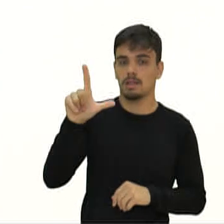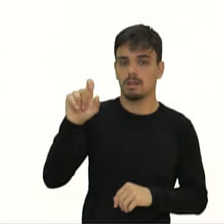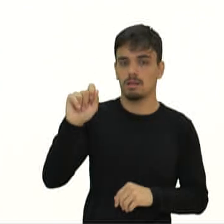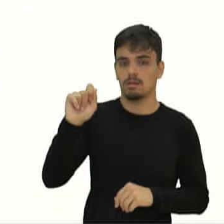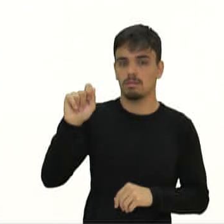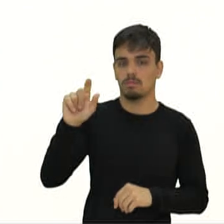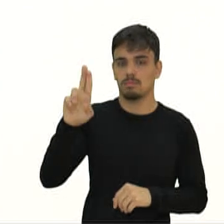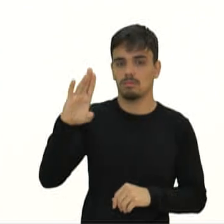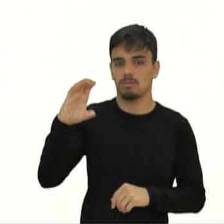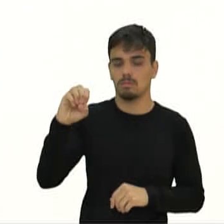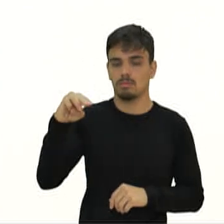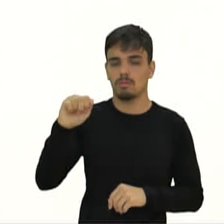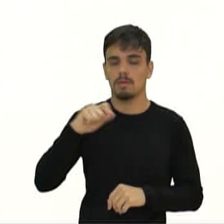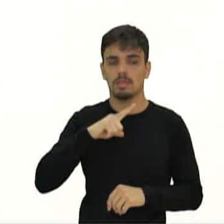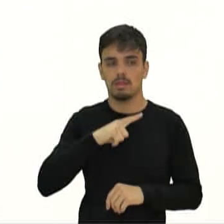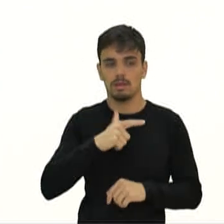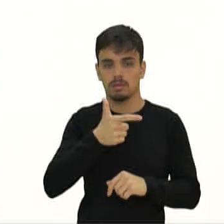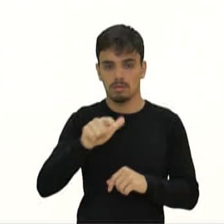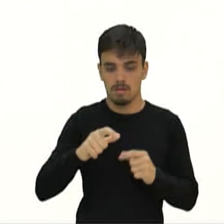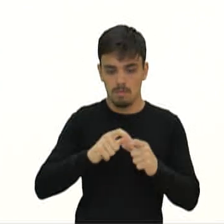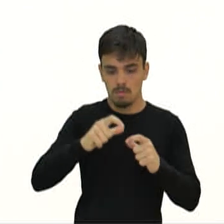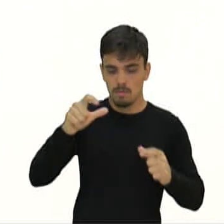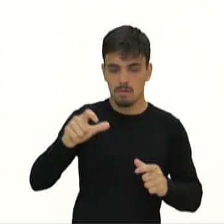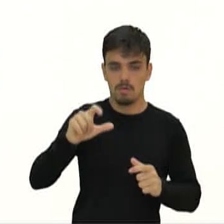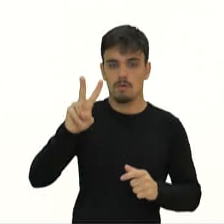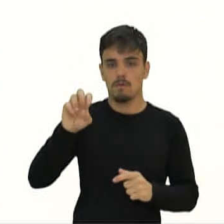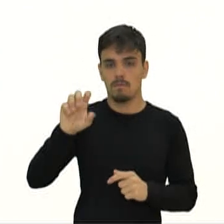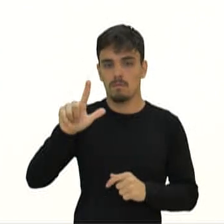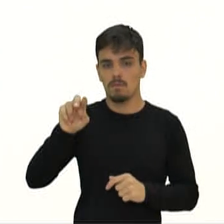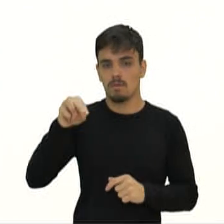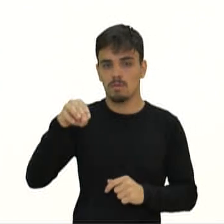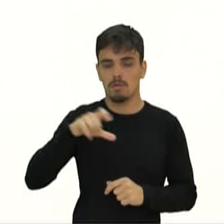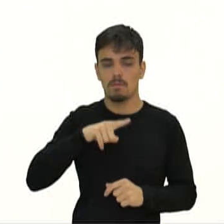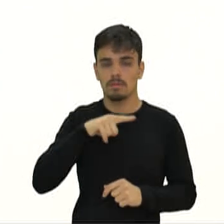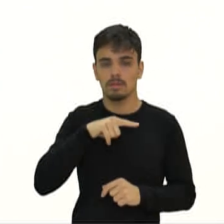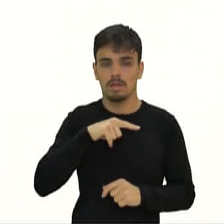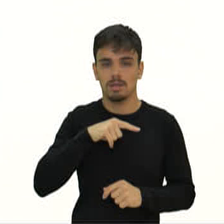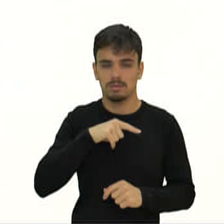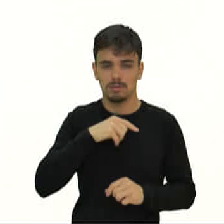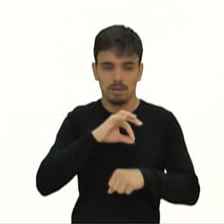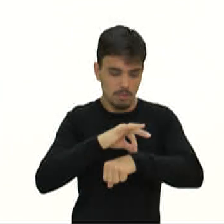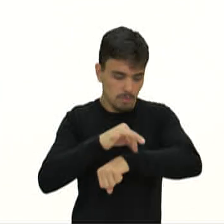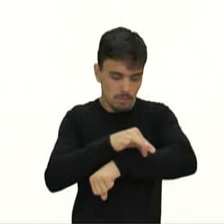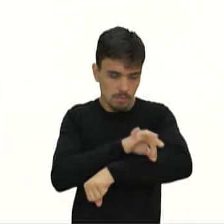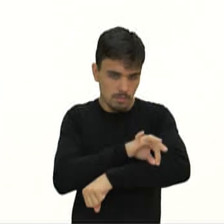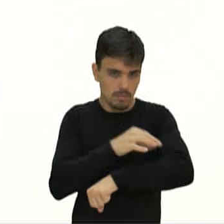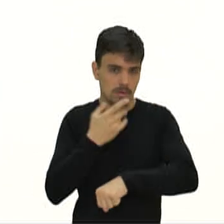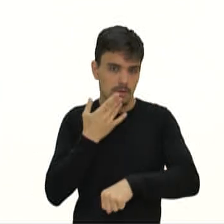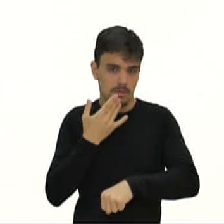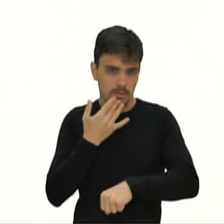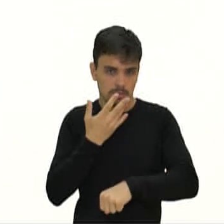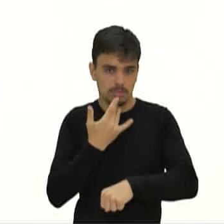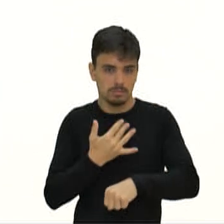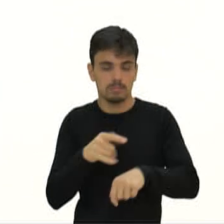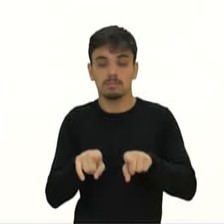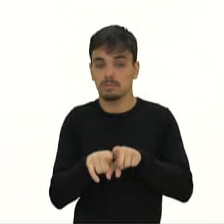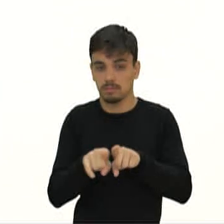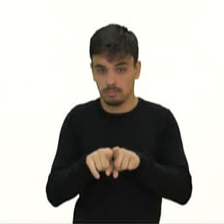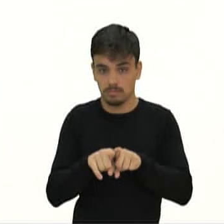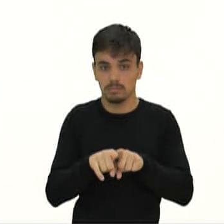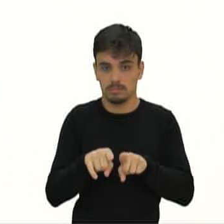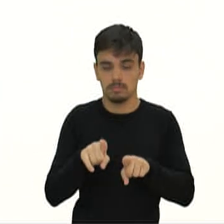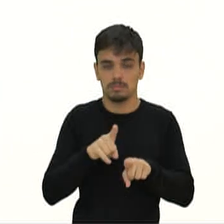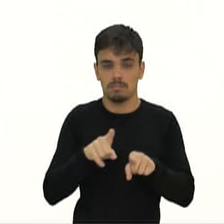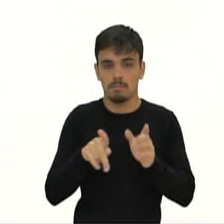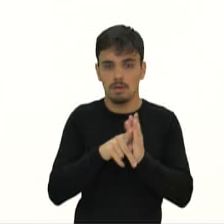o volume do seu olho e isso acaba pressionando aquelas veias de ramificação que você tem na parte interna